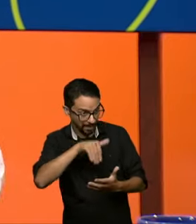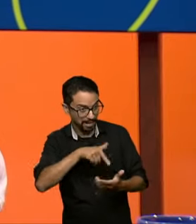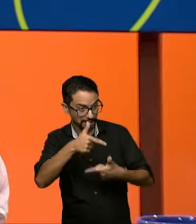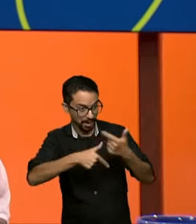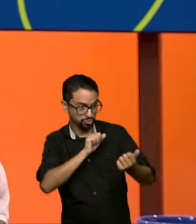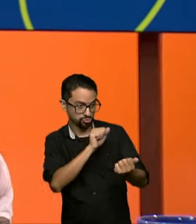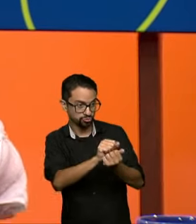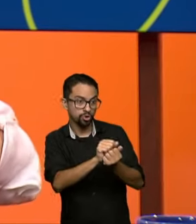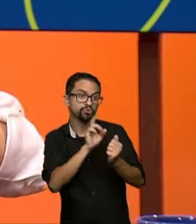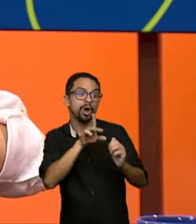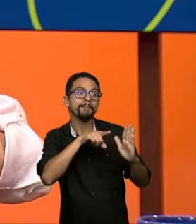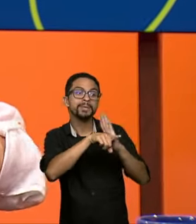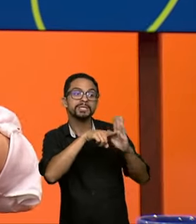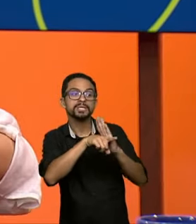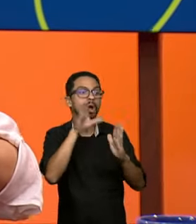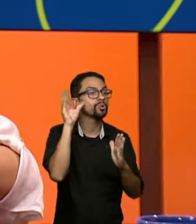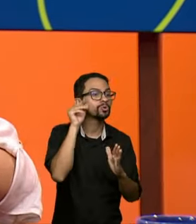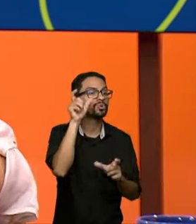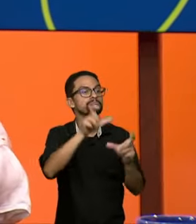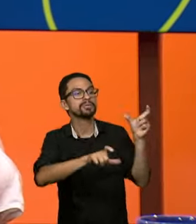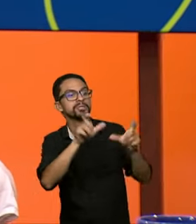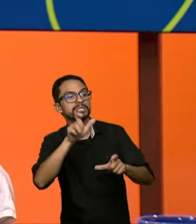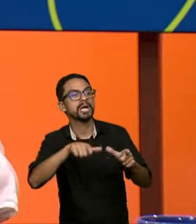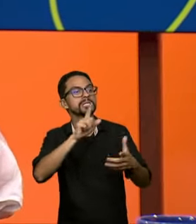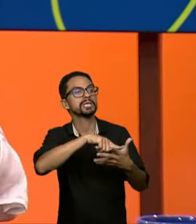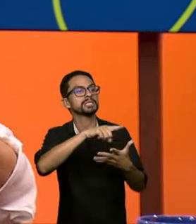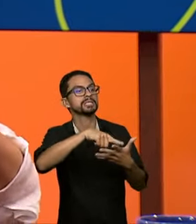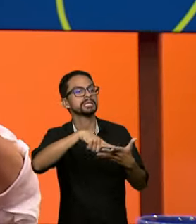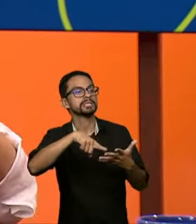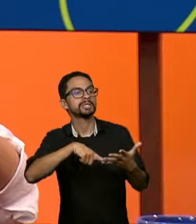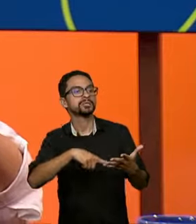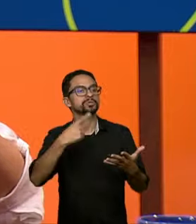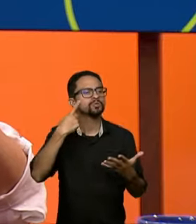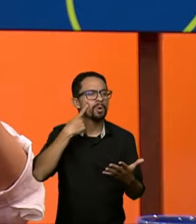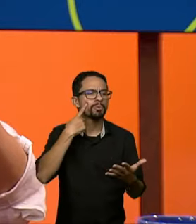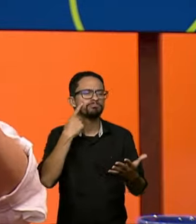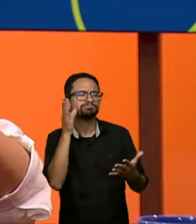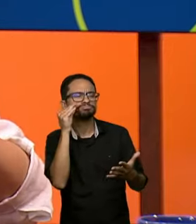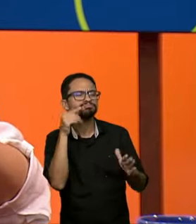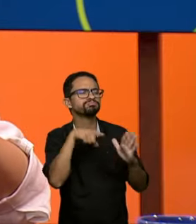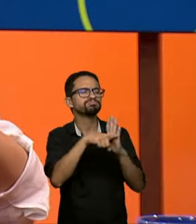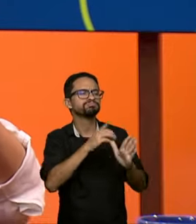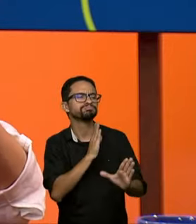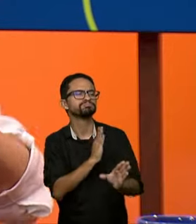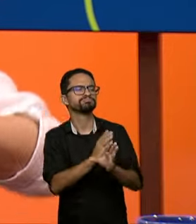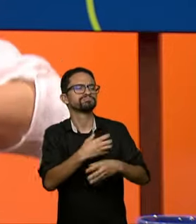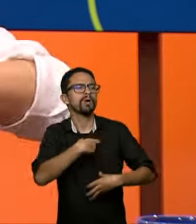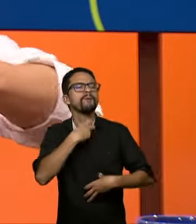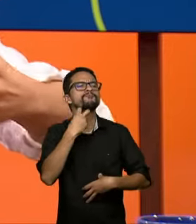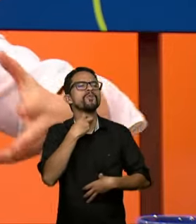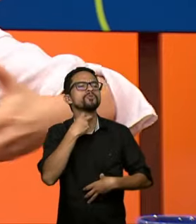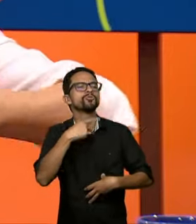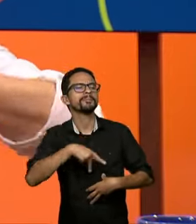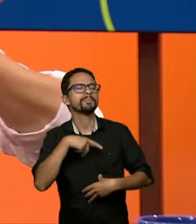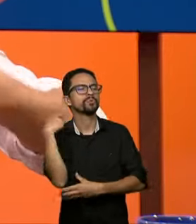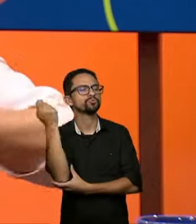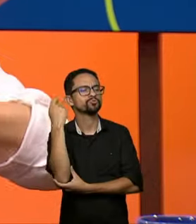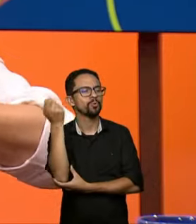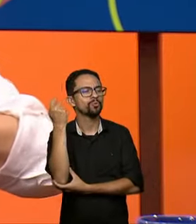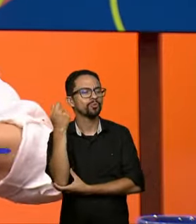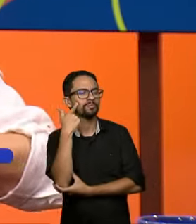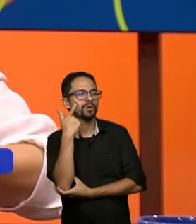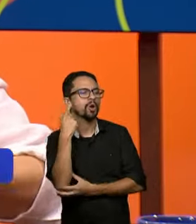eu estou fazendo uma pesquisa, porque eu vou fazer um personagem assim, e eu queria sacar um pouco seu sotaque de onde, e a onda, né? Como é